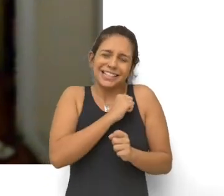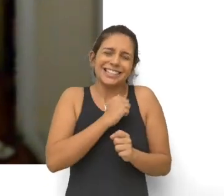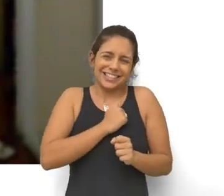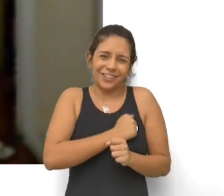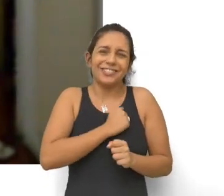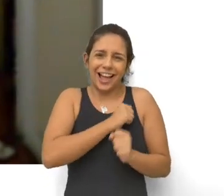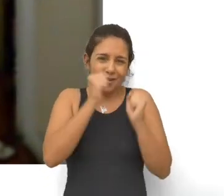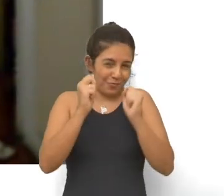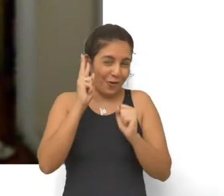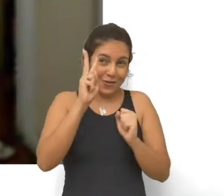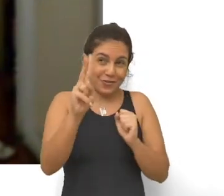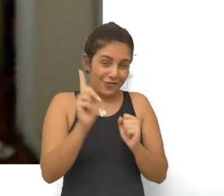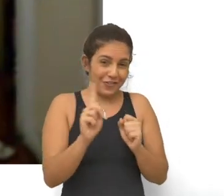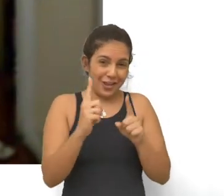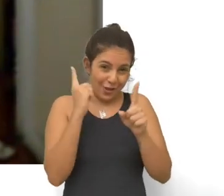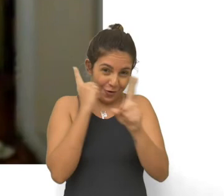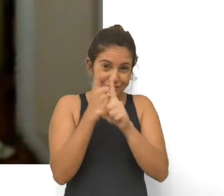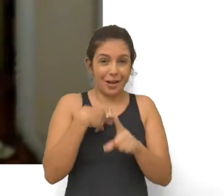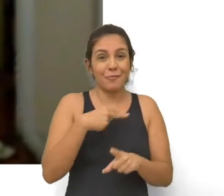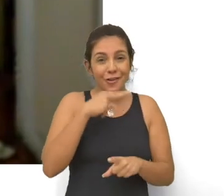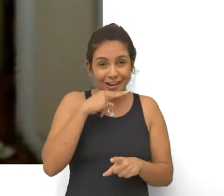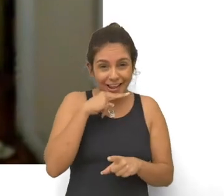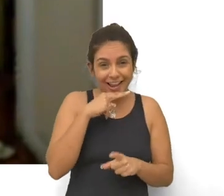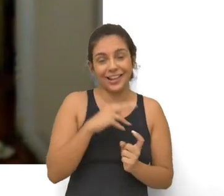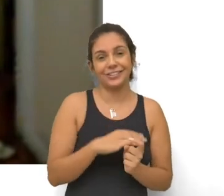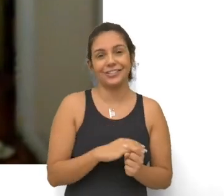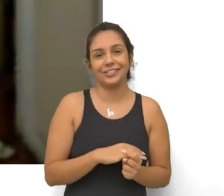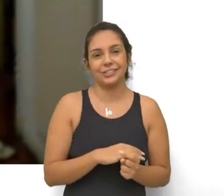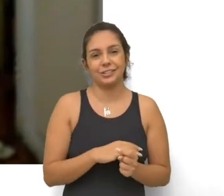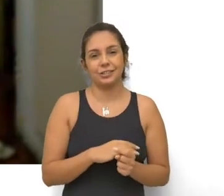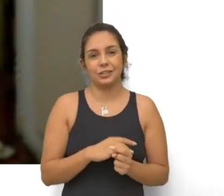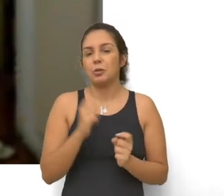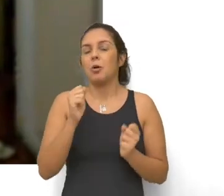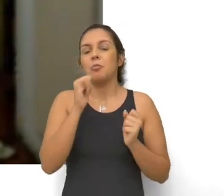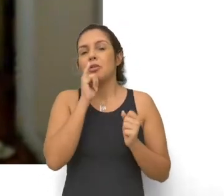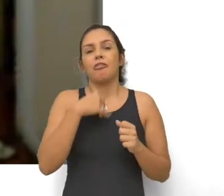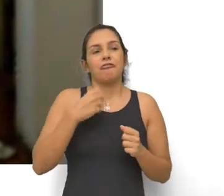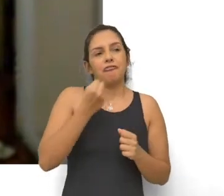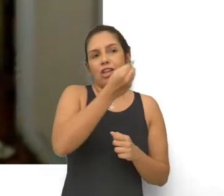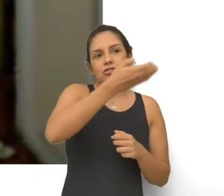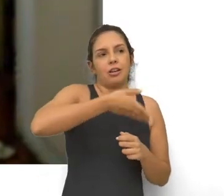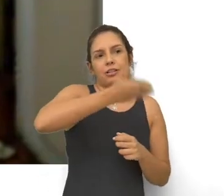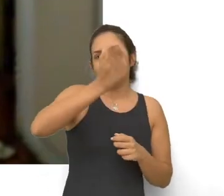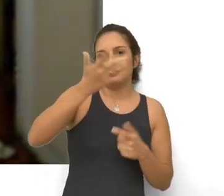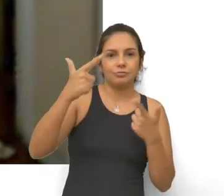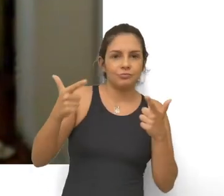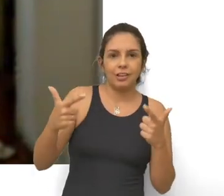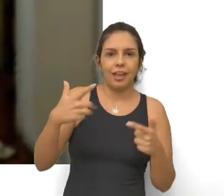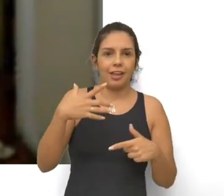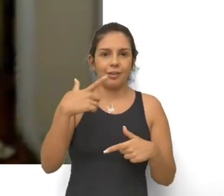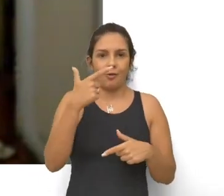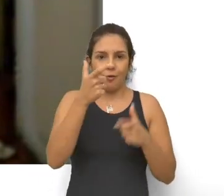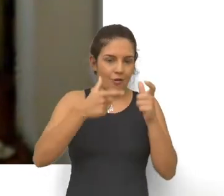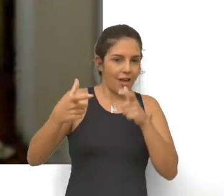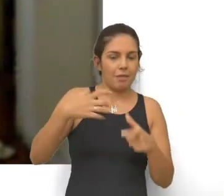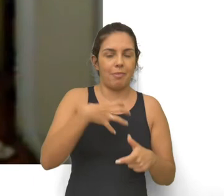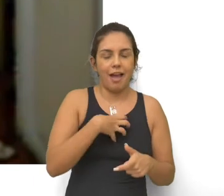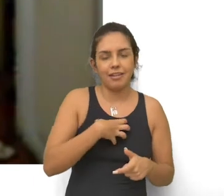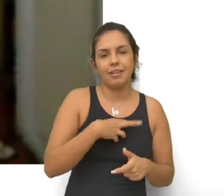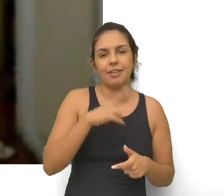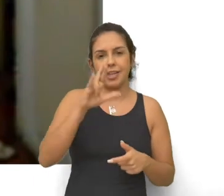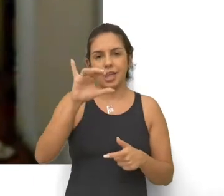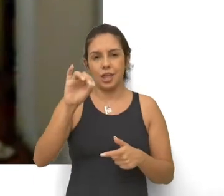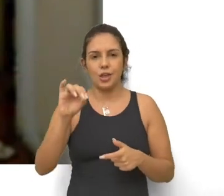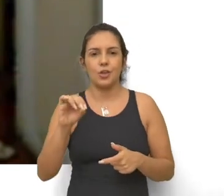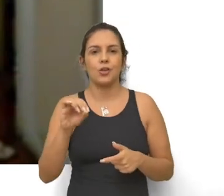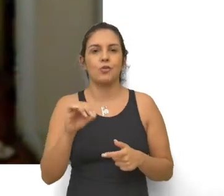né? E não poder ir a lugares que eu adoro, como BH, Rio de Janeiro, Bahia, enfim, ter que fazer